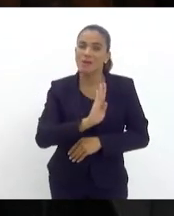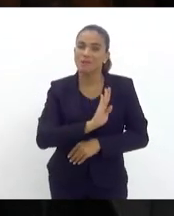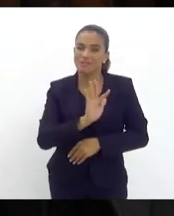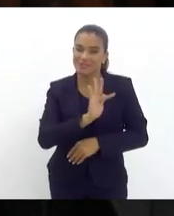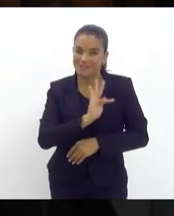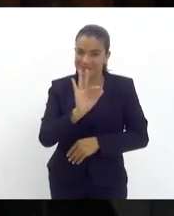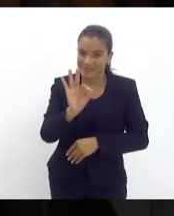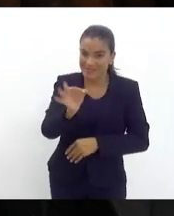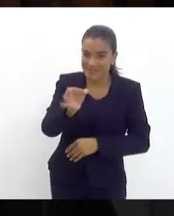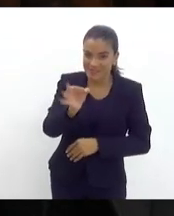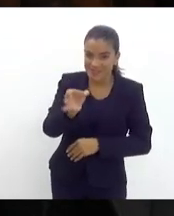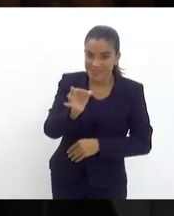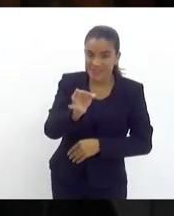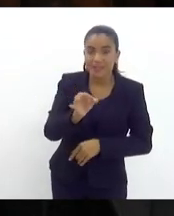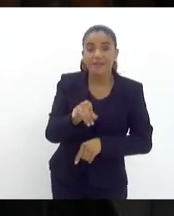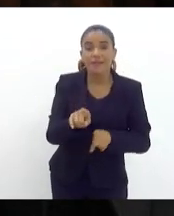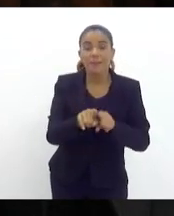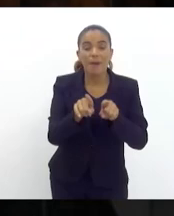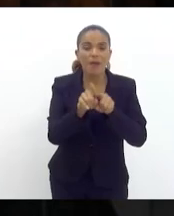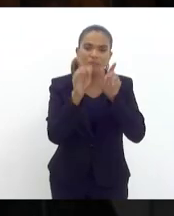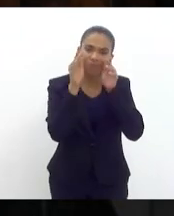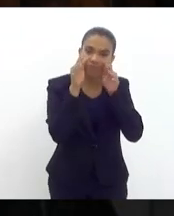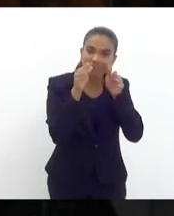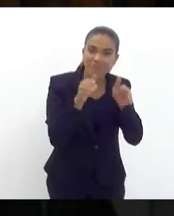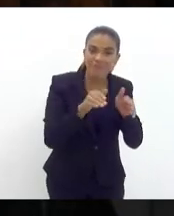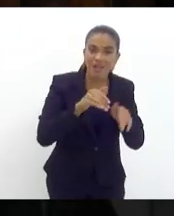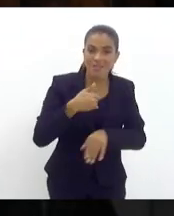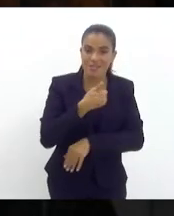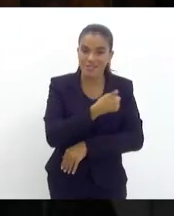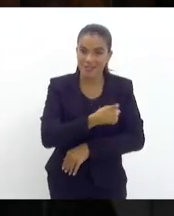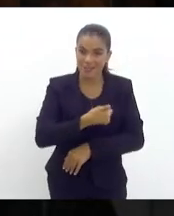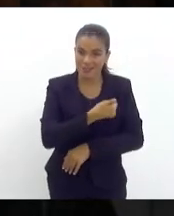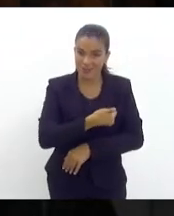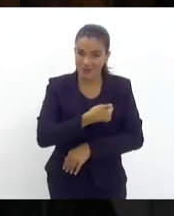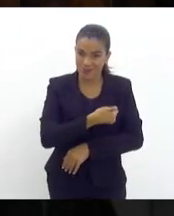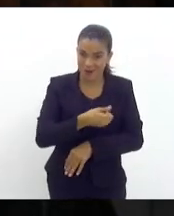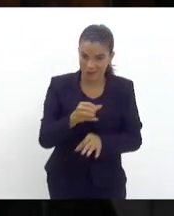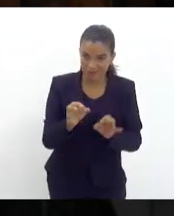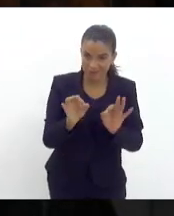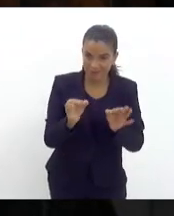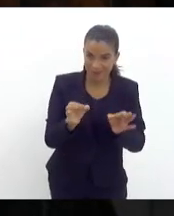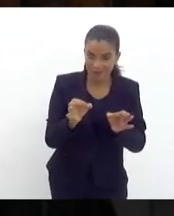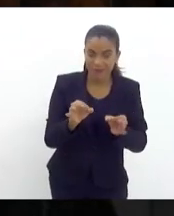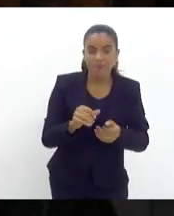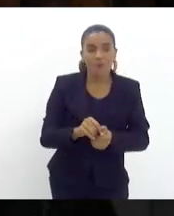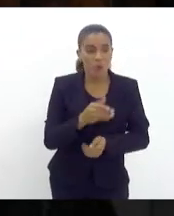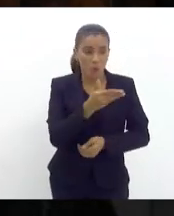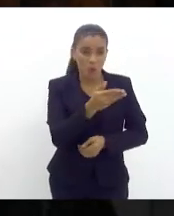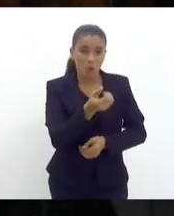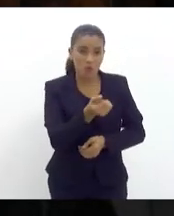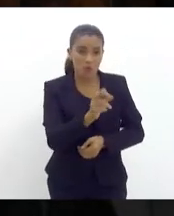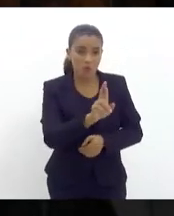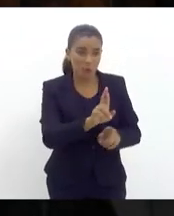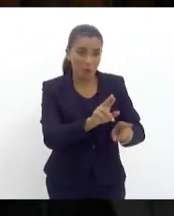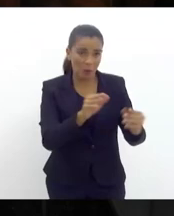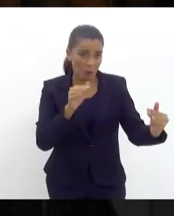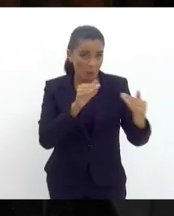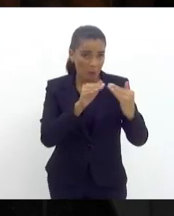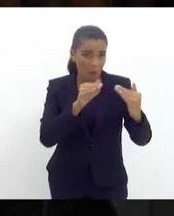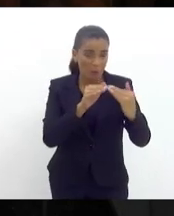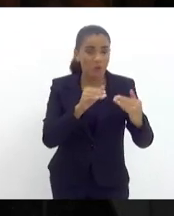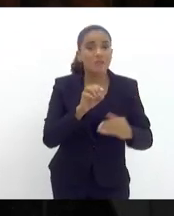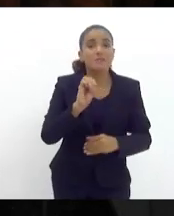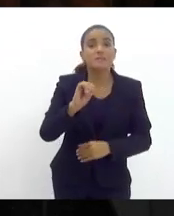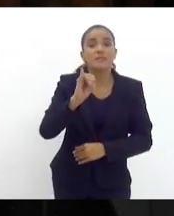Fluminense e especial de São João de Meriti chora de convir que